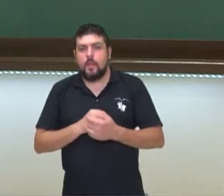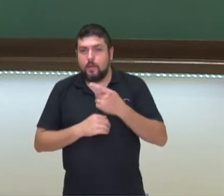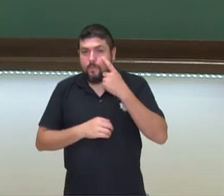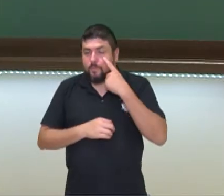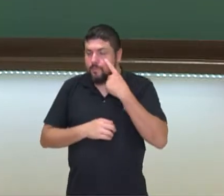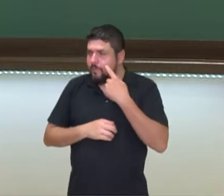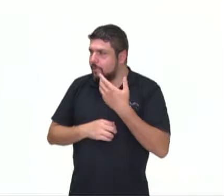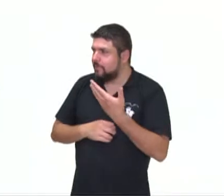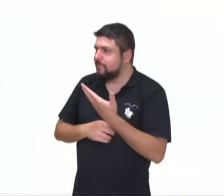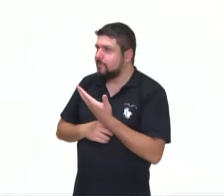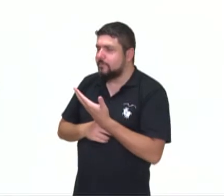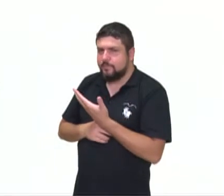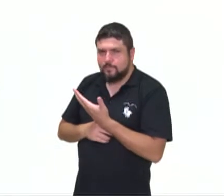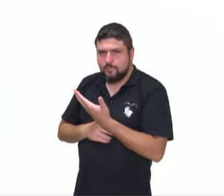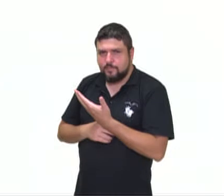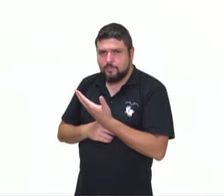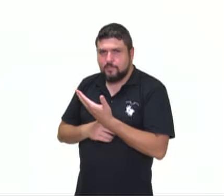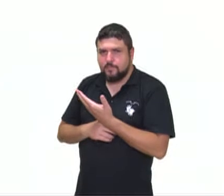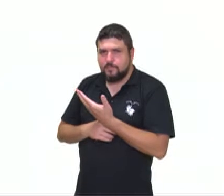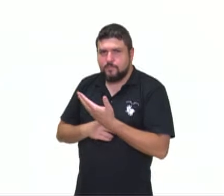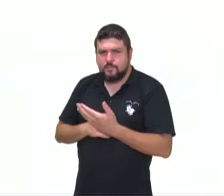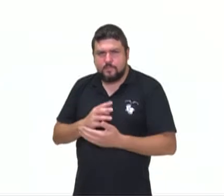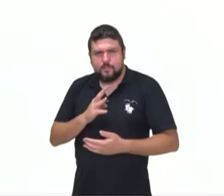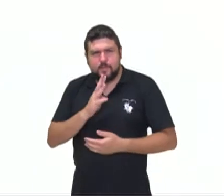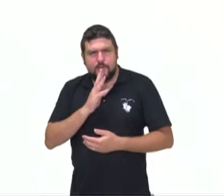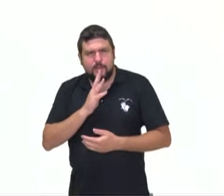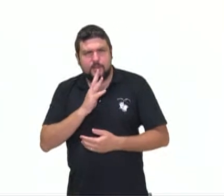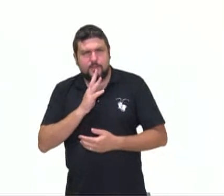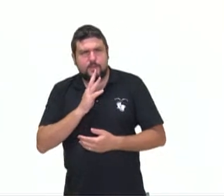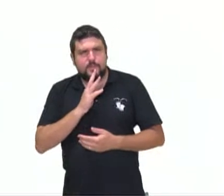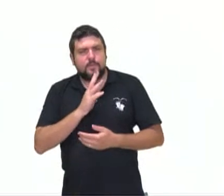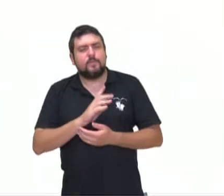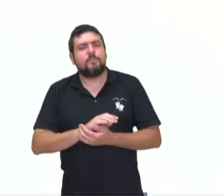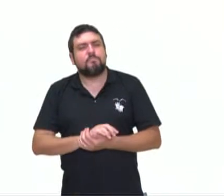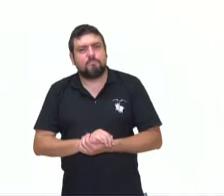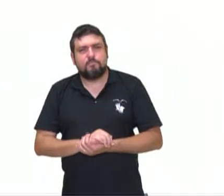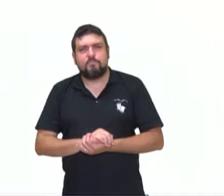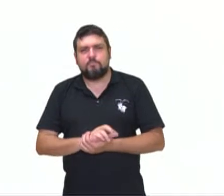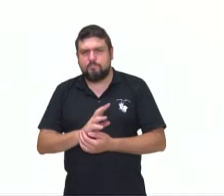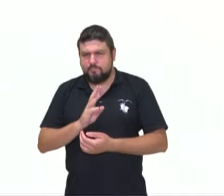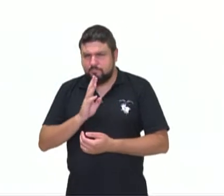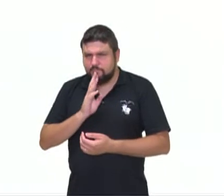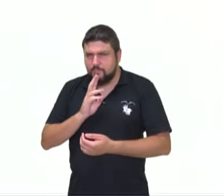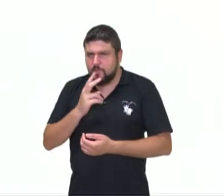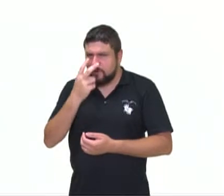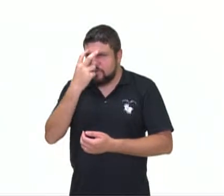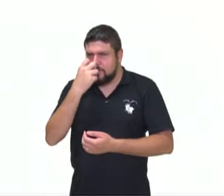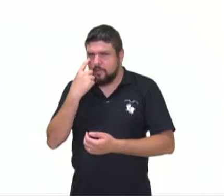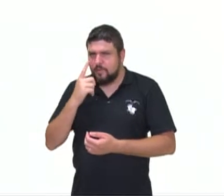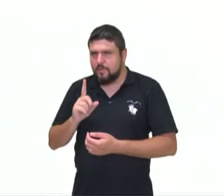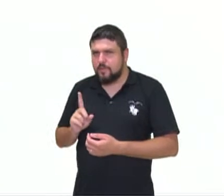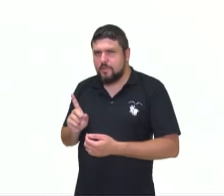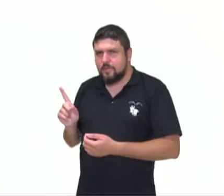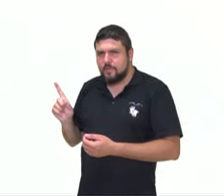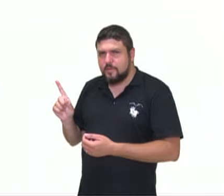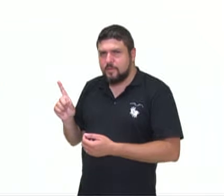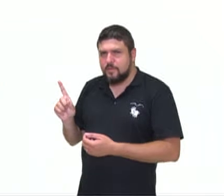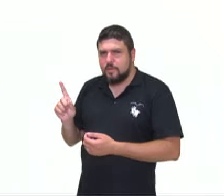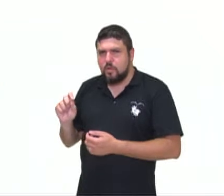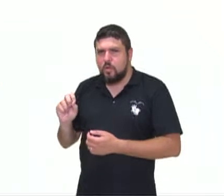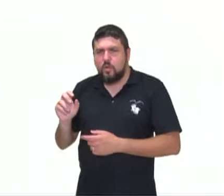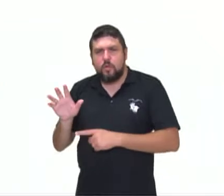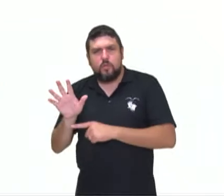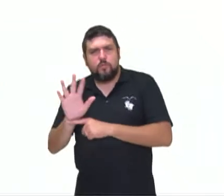neste homem que está na sua tela. Você sabe quem é esse homem? Já viu ele em algum momento? Já viu ele em filmes,